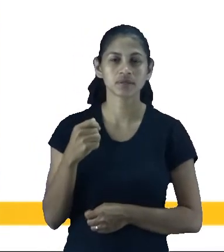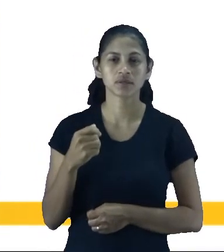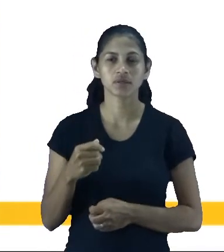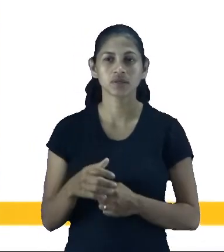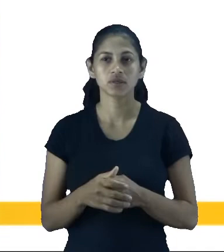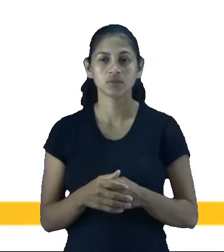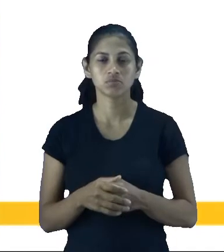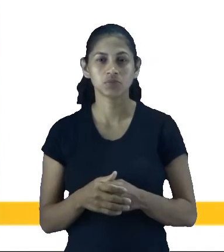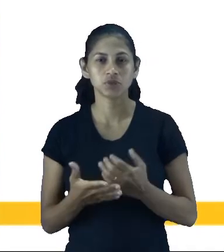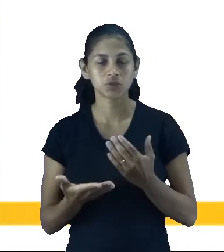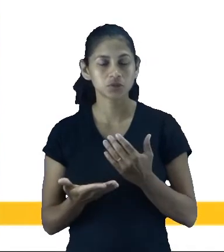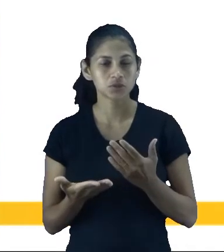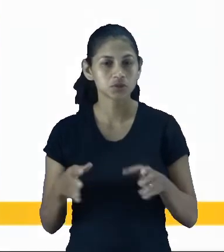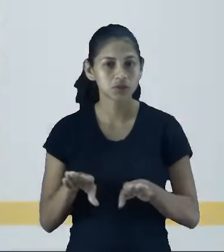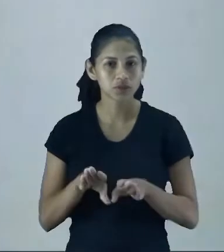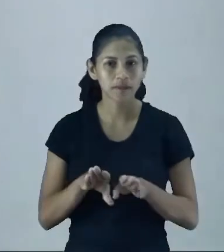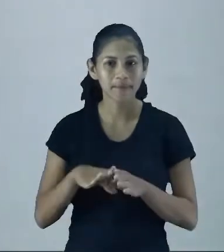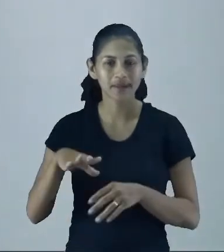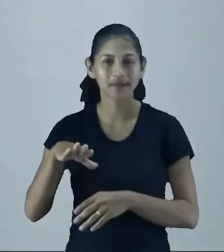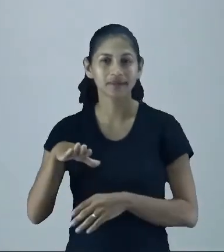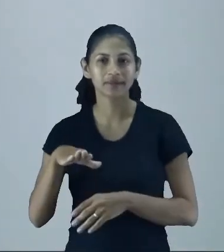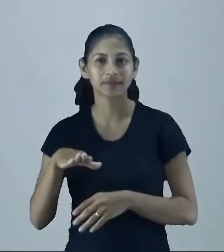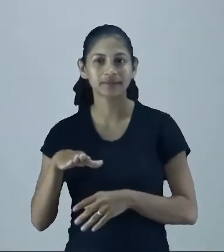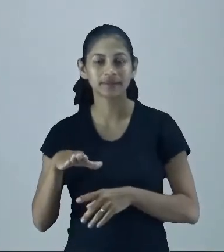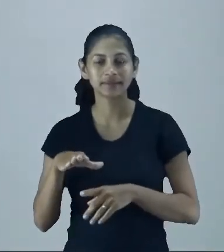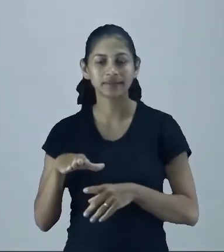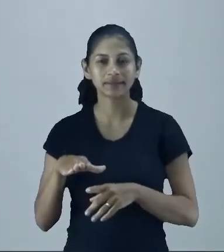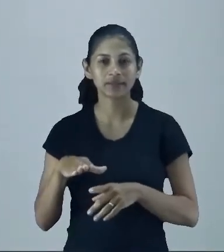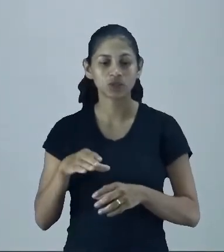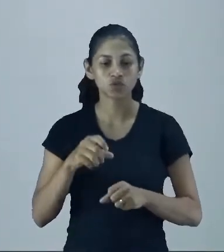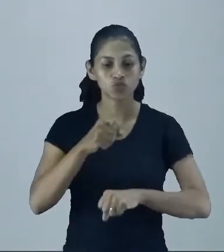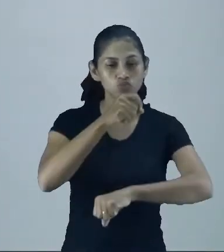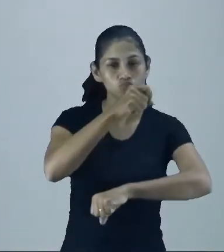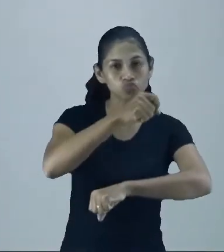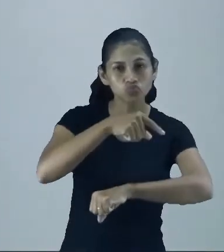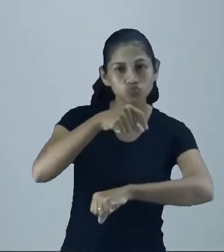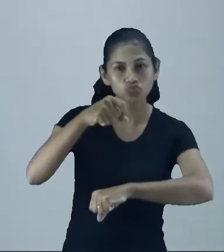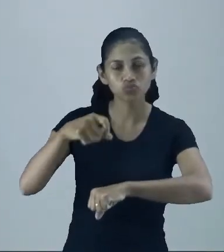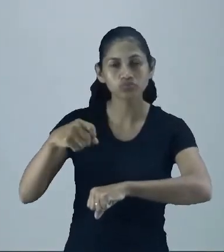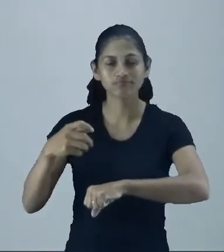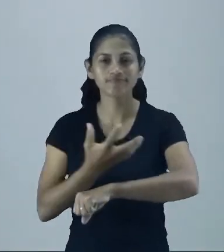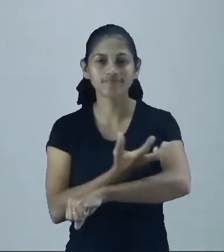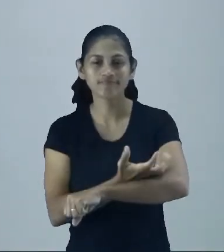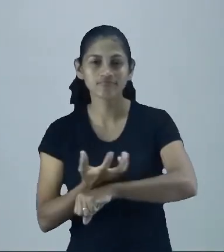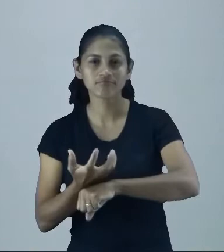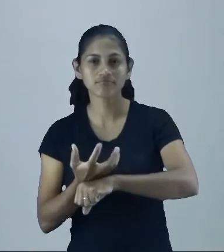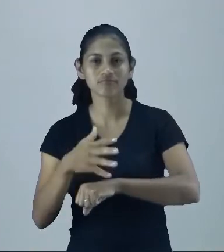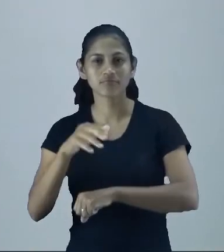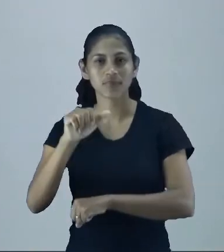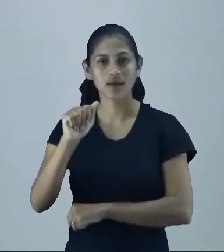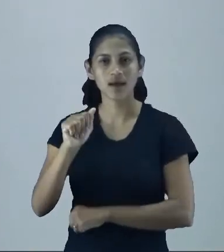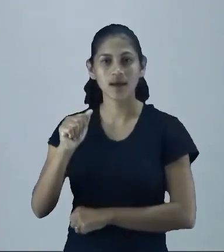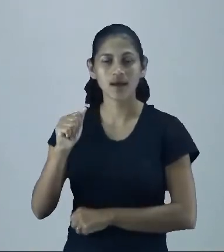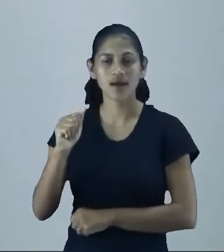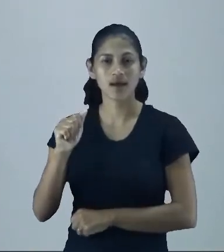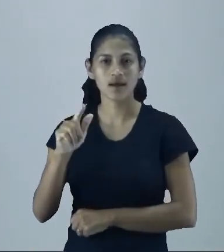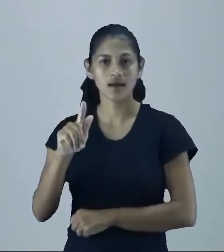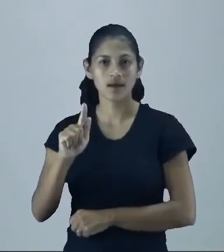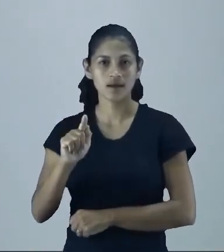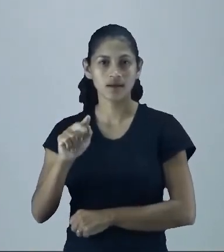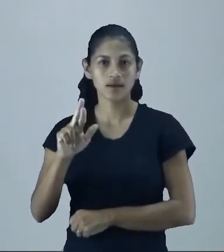a mandioca. Então, crianças, eles tinham várias etnias, eles tinham